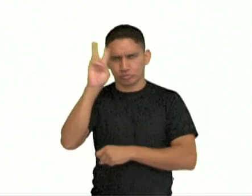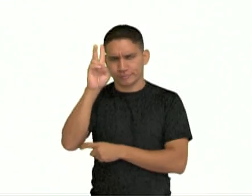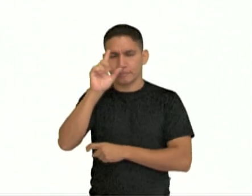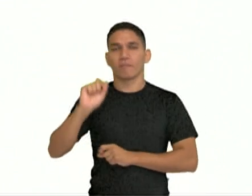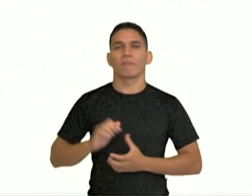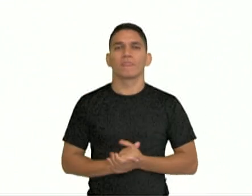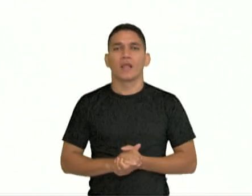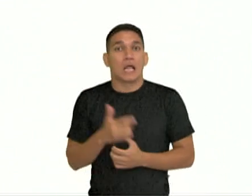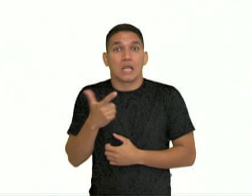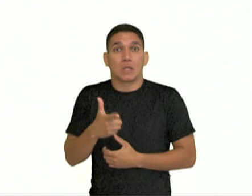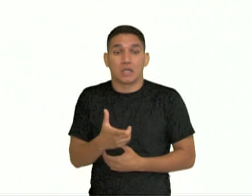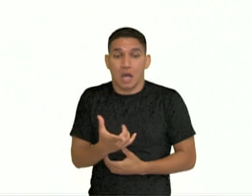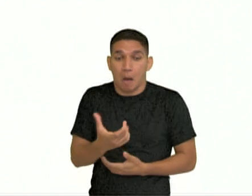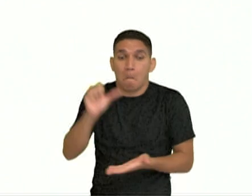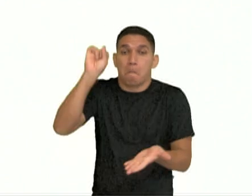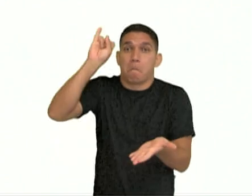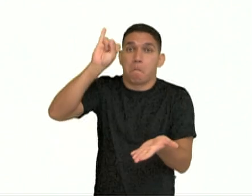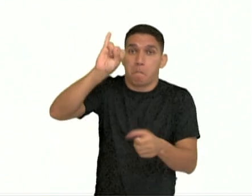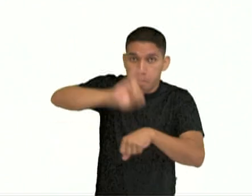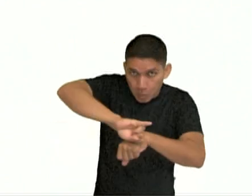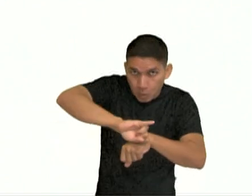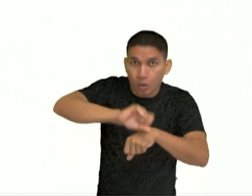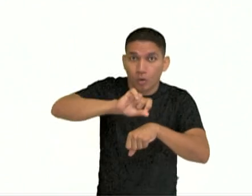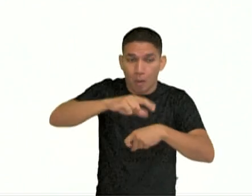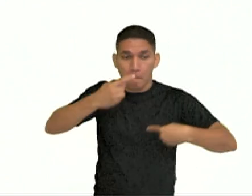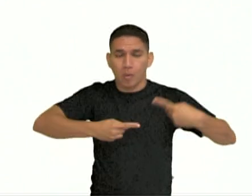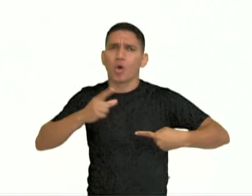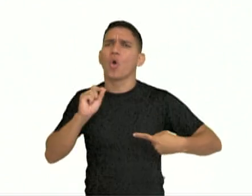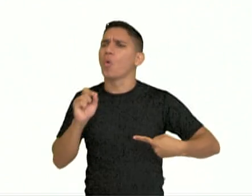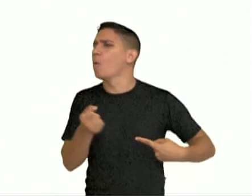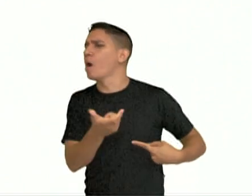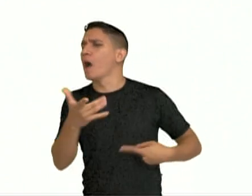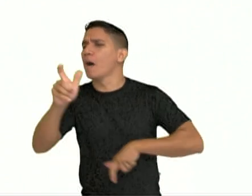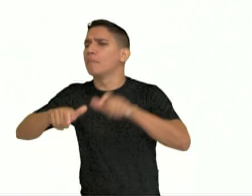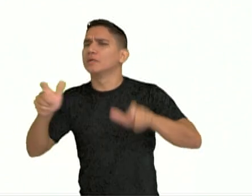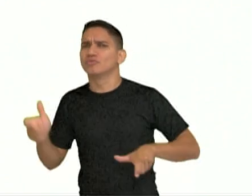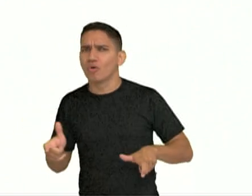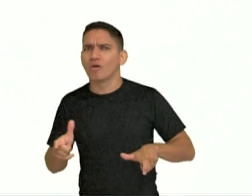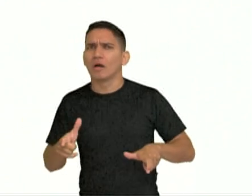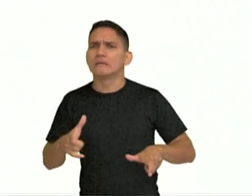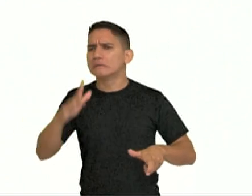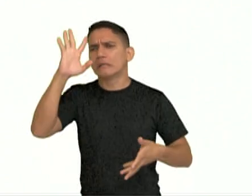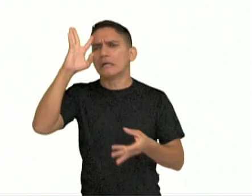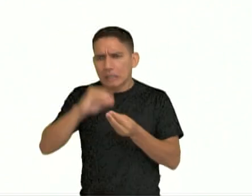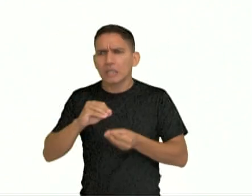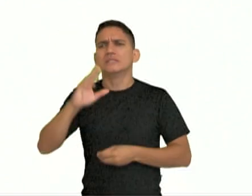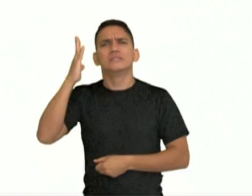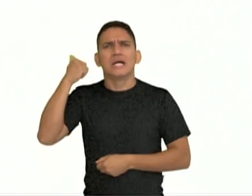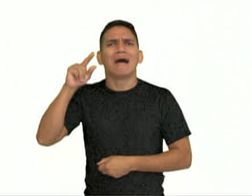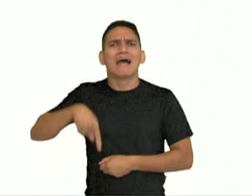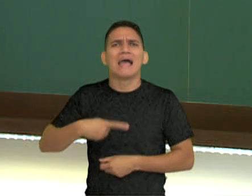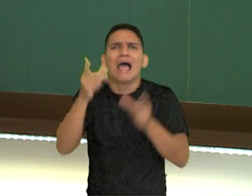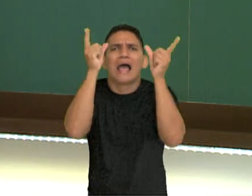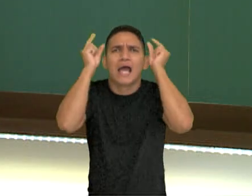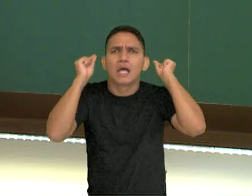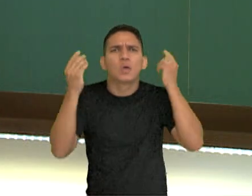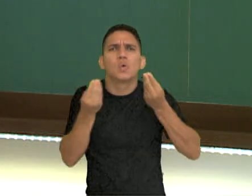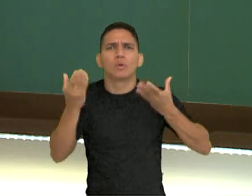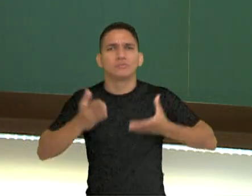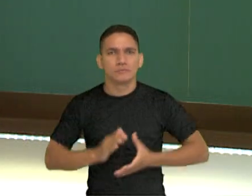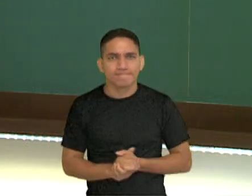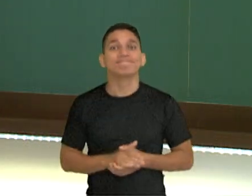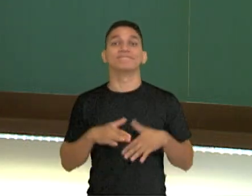unidade política, o que fazia os habitantes da Grécia se identificarem como gregos? Então, vamos relembrar aqui,